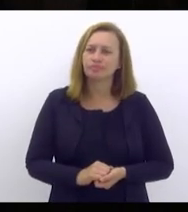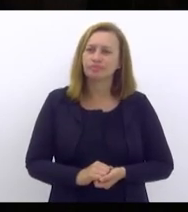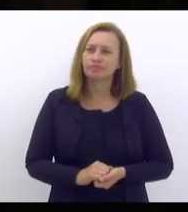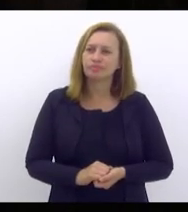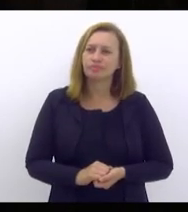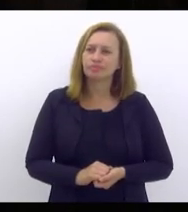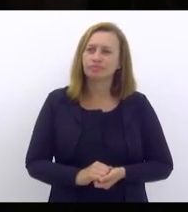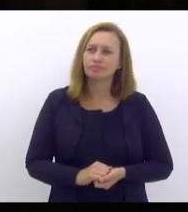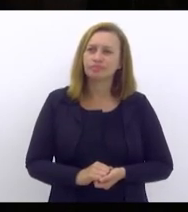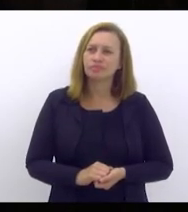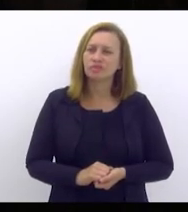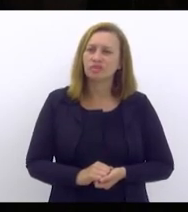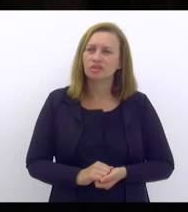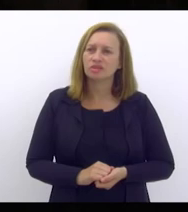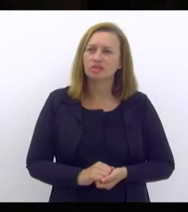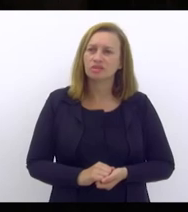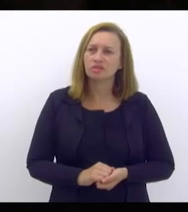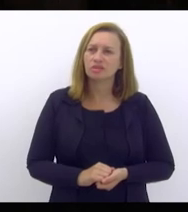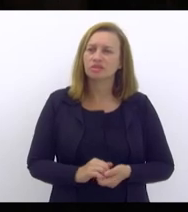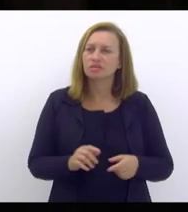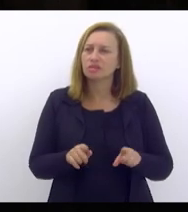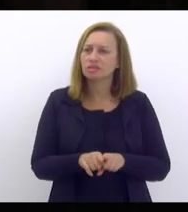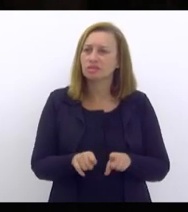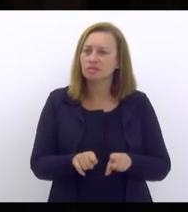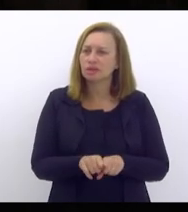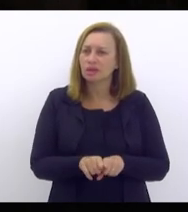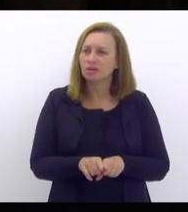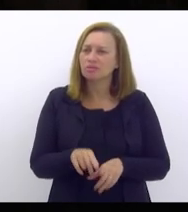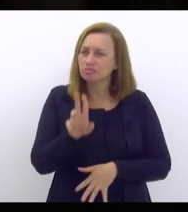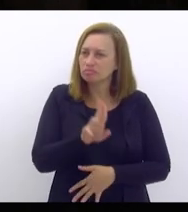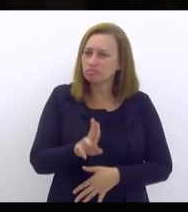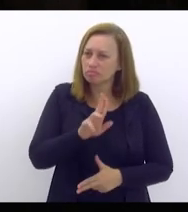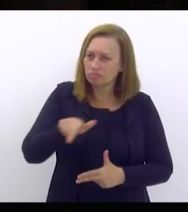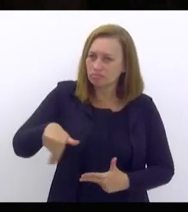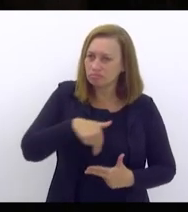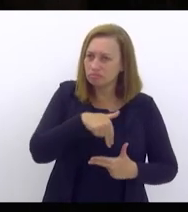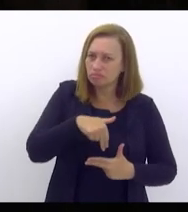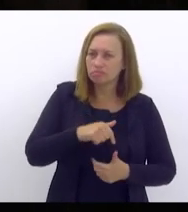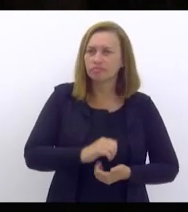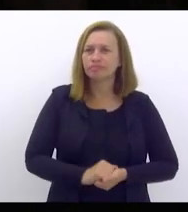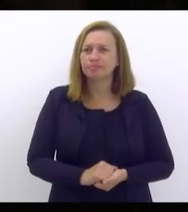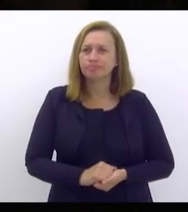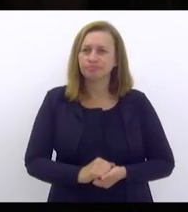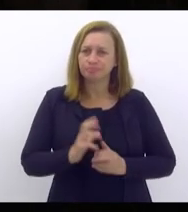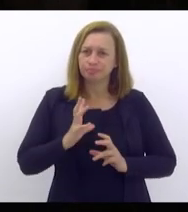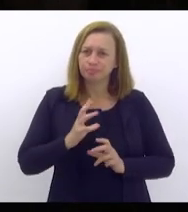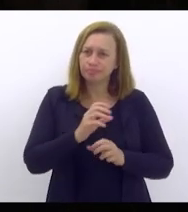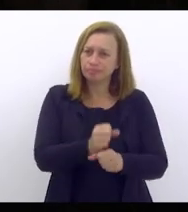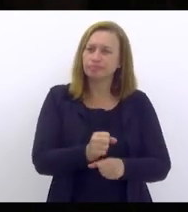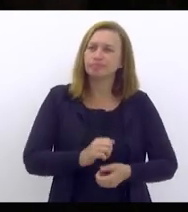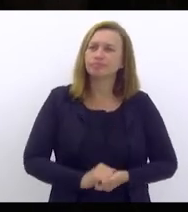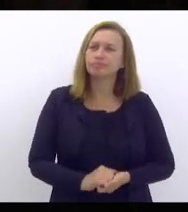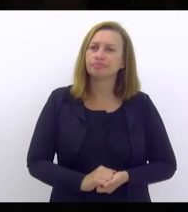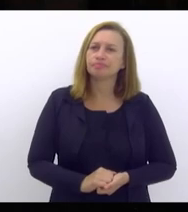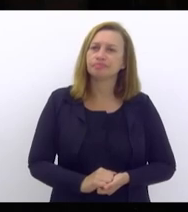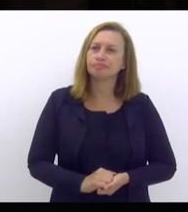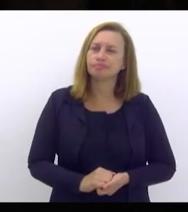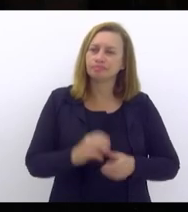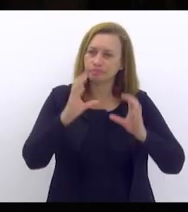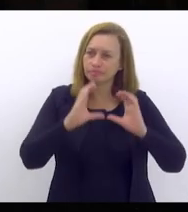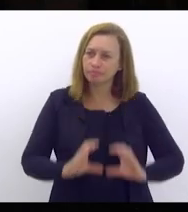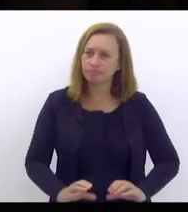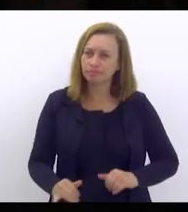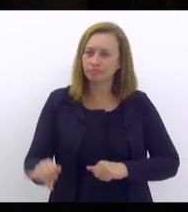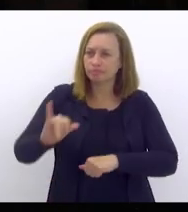Infelizmente, também faço uso da tribuna para me somar às e os cidadãos de